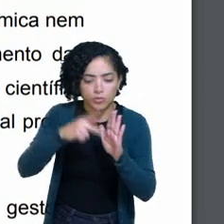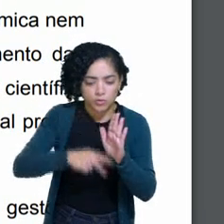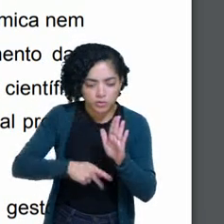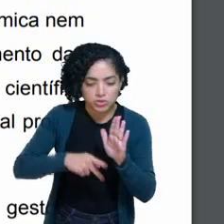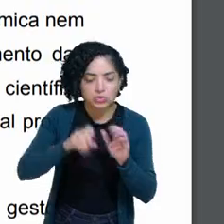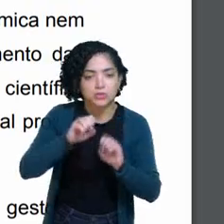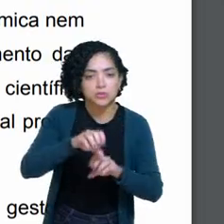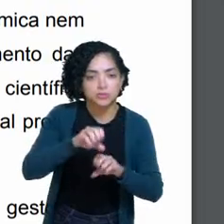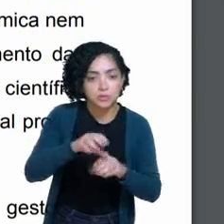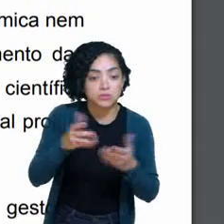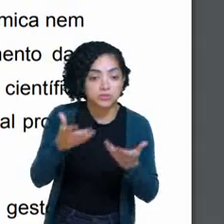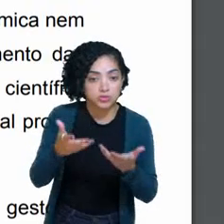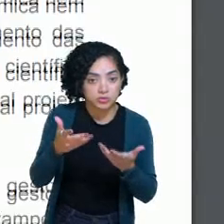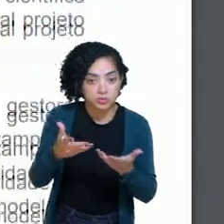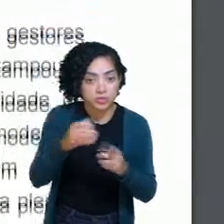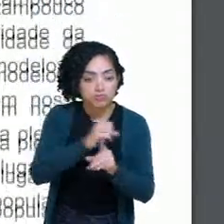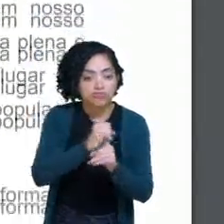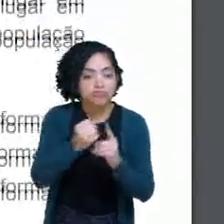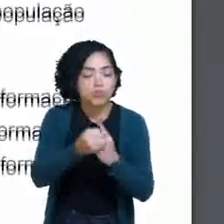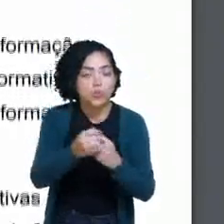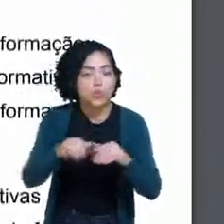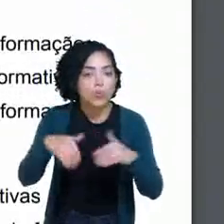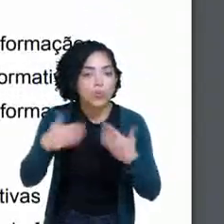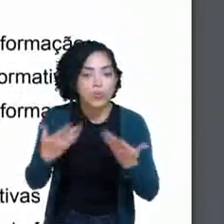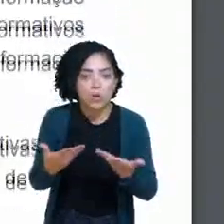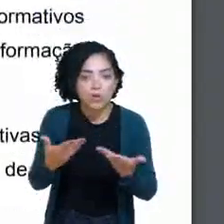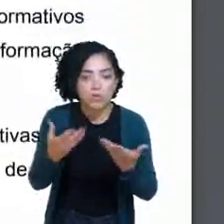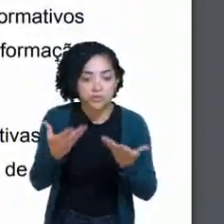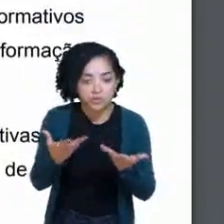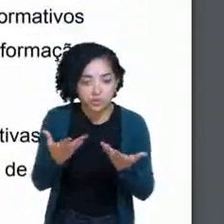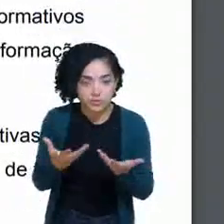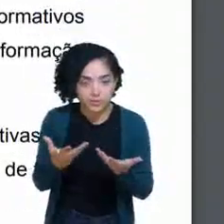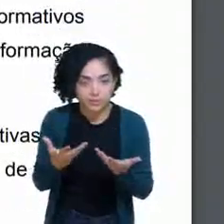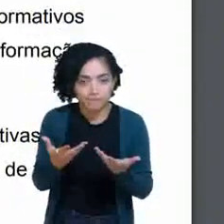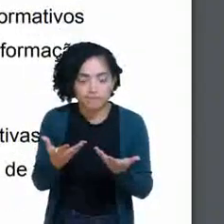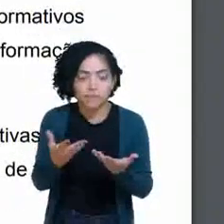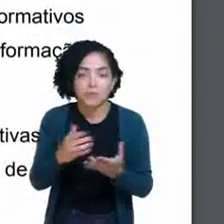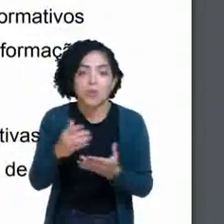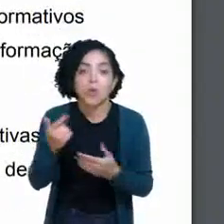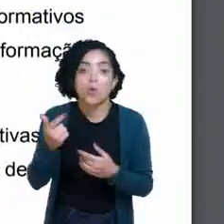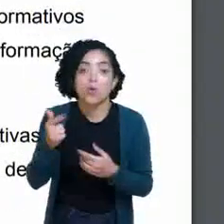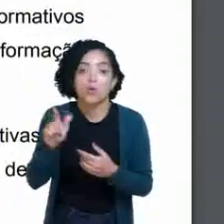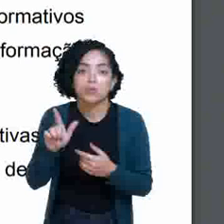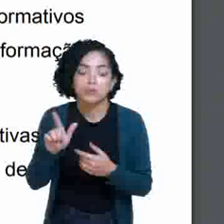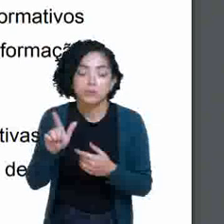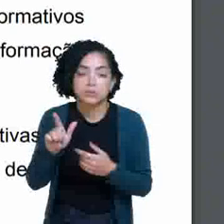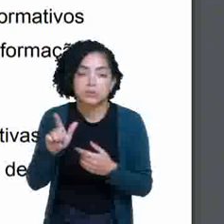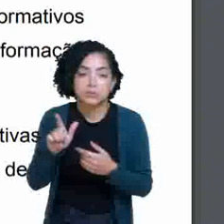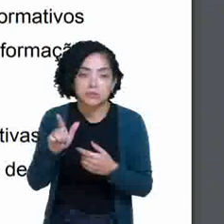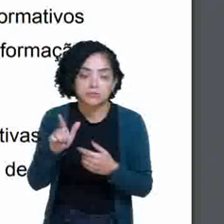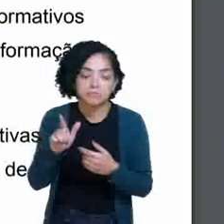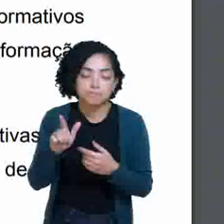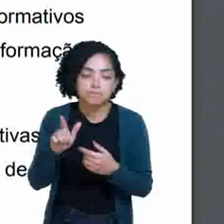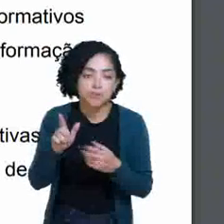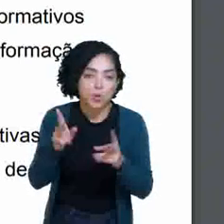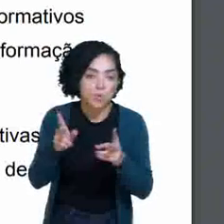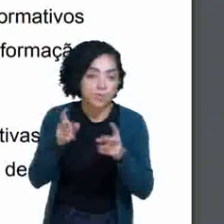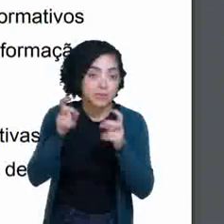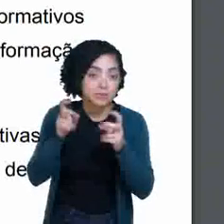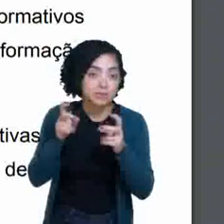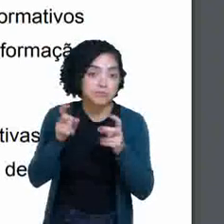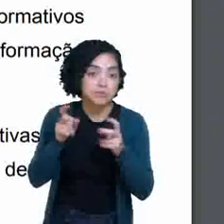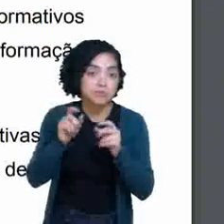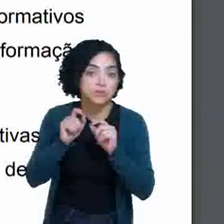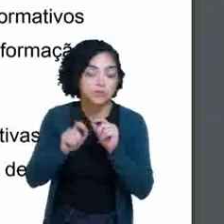sociedade almejamos construir de outra parte há uma percepção coletiva